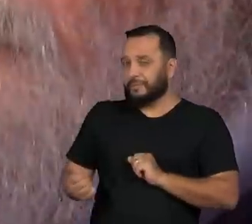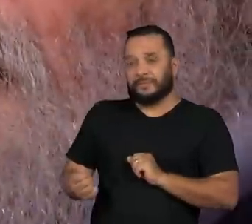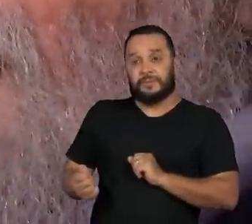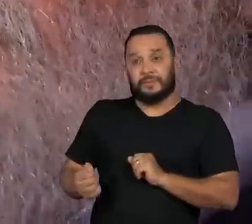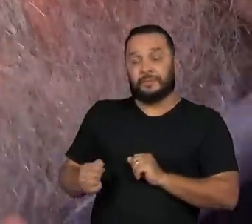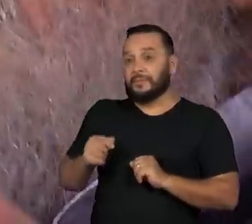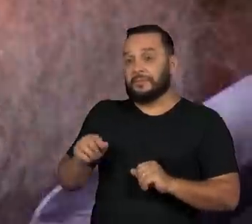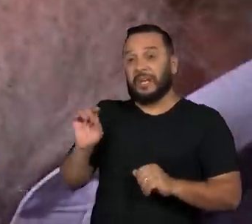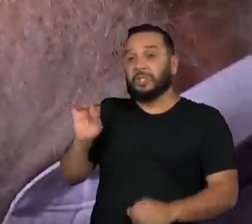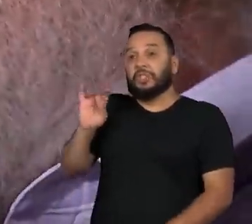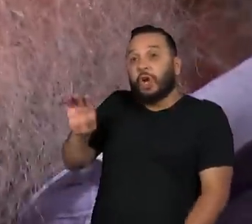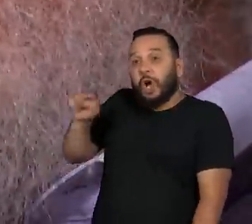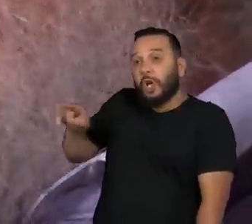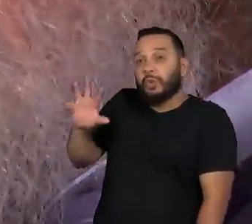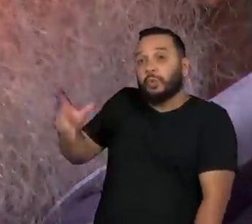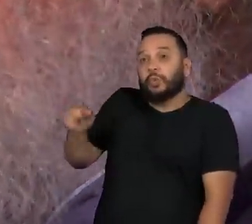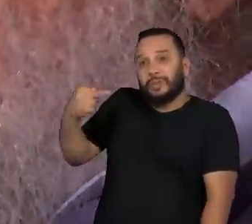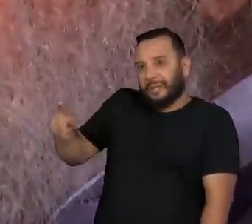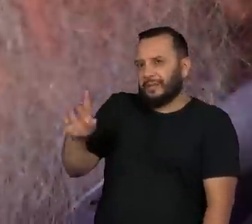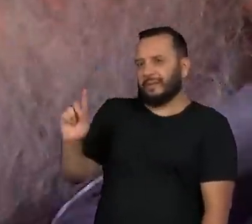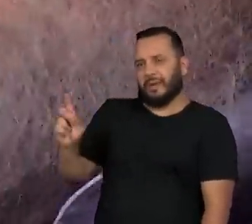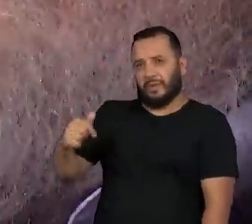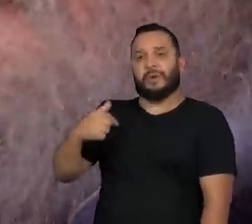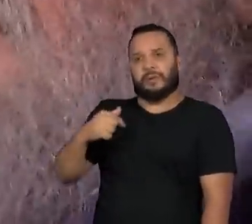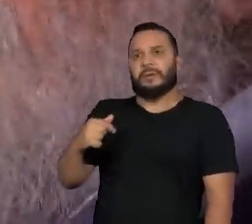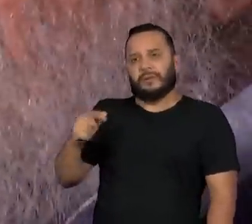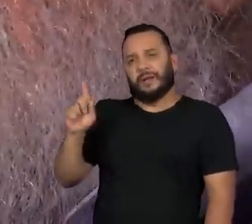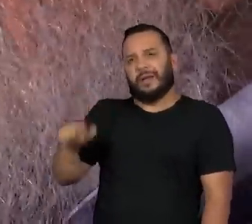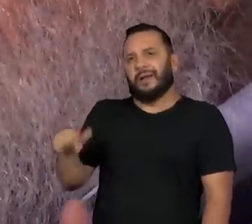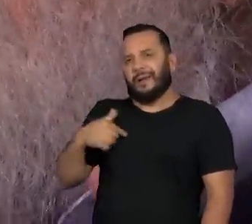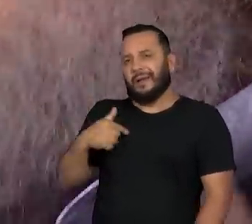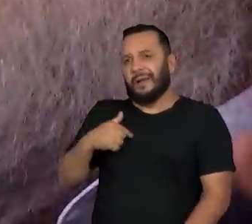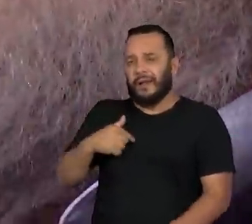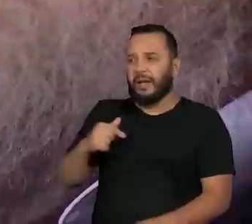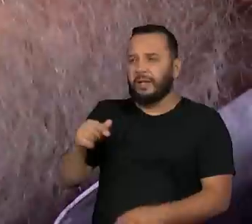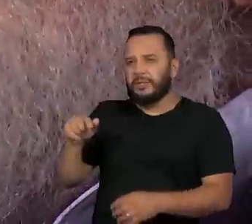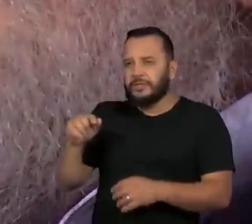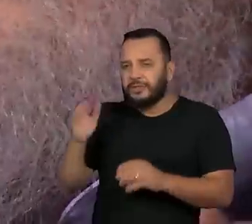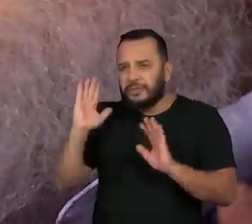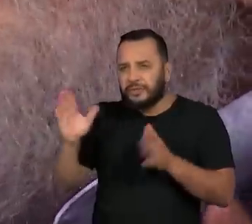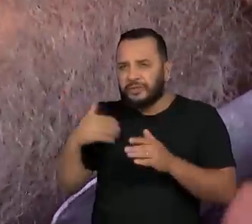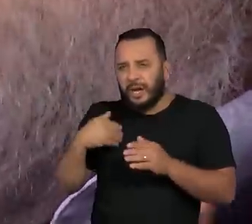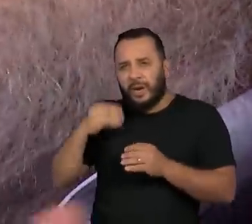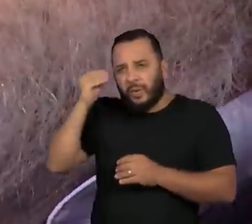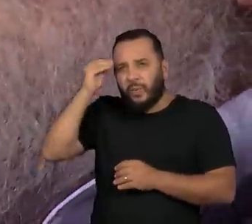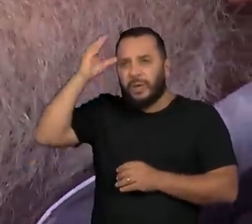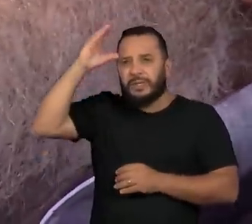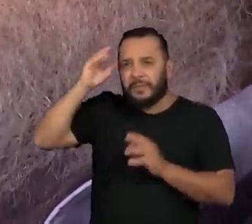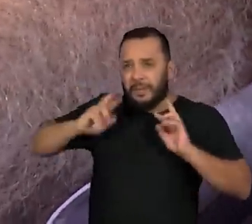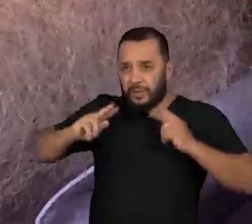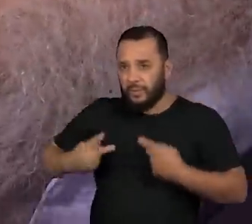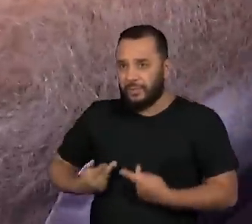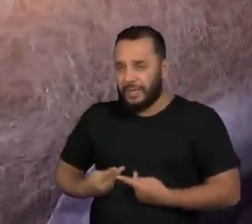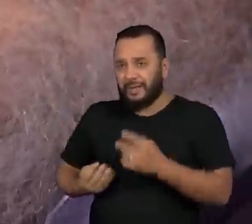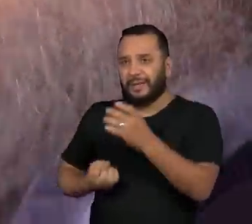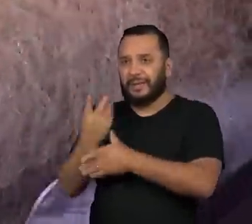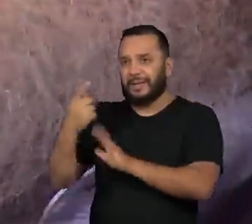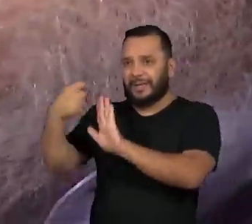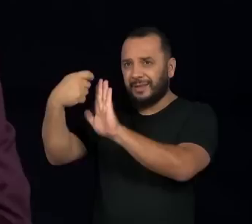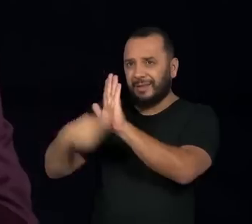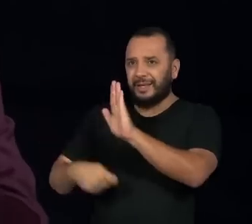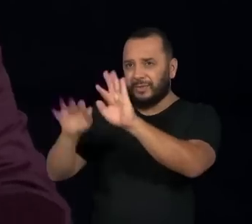autoral né porque isso na verdade o que que é isso na verdade não é enorme plagiador quer dizer ele vai pegar o conhecimento humano em geral uma um um um um